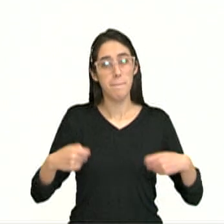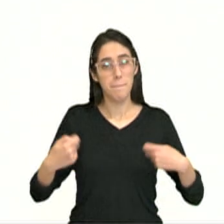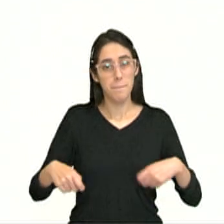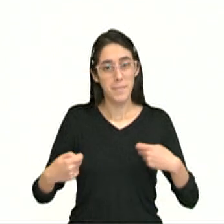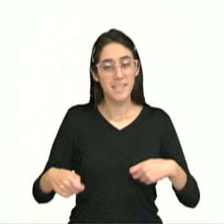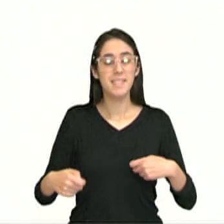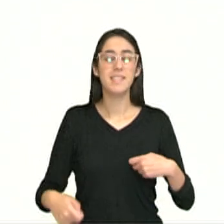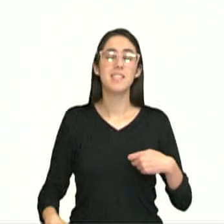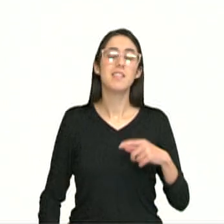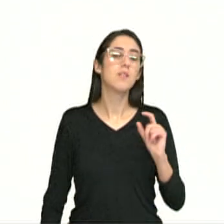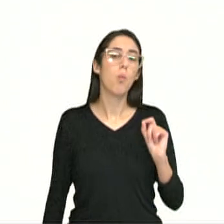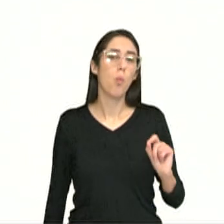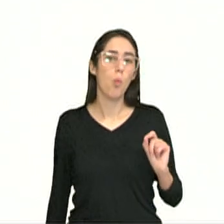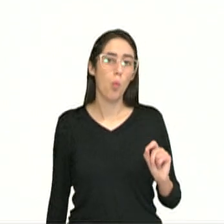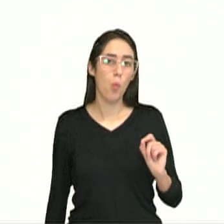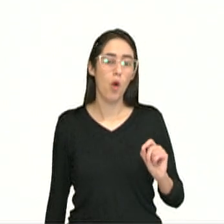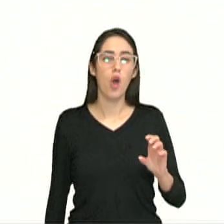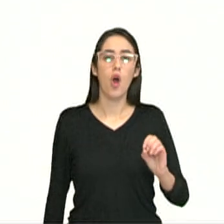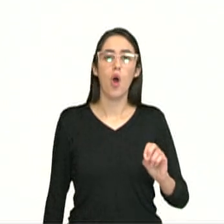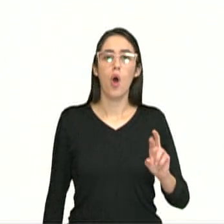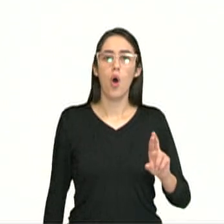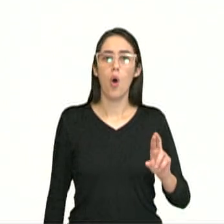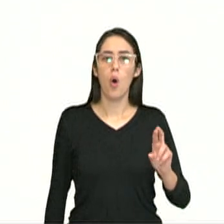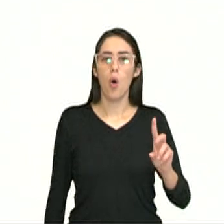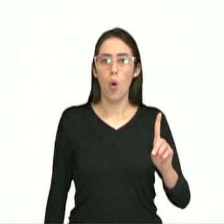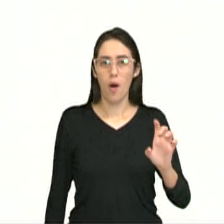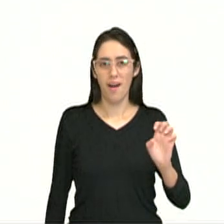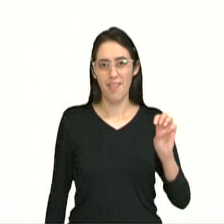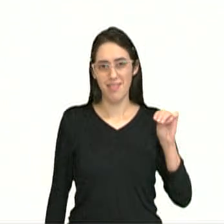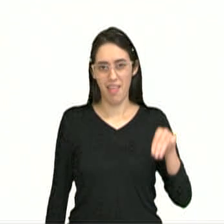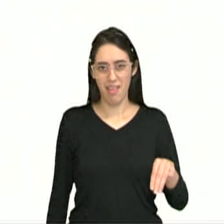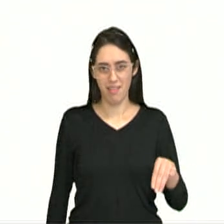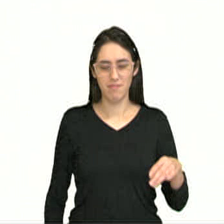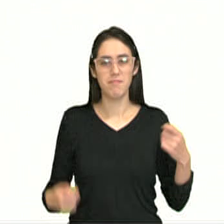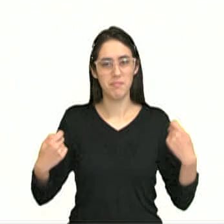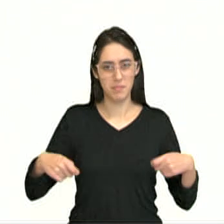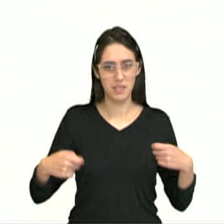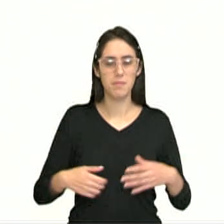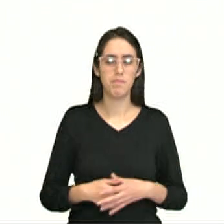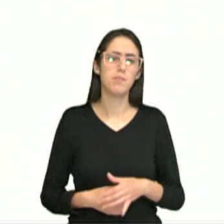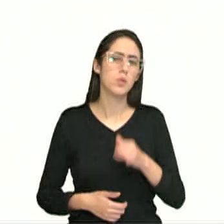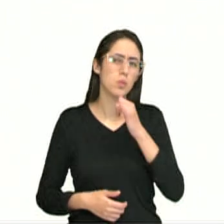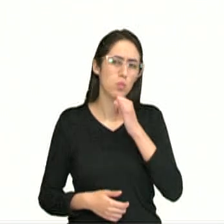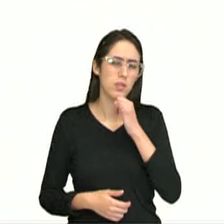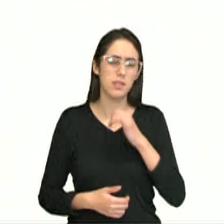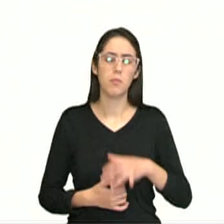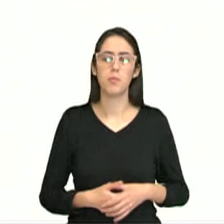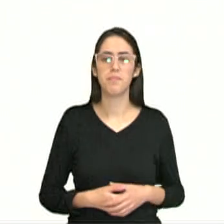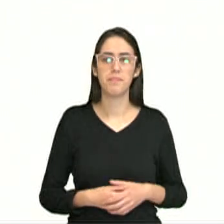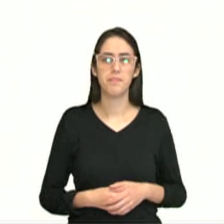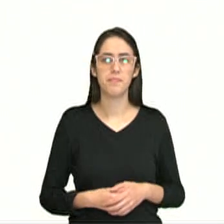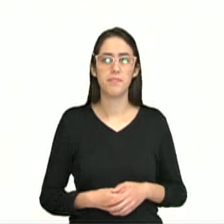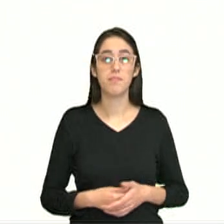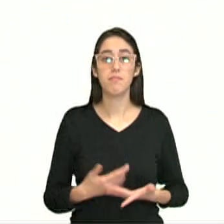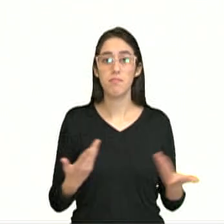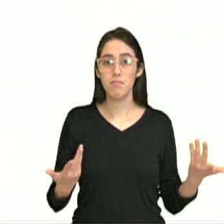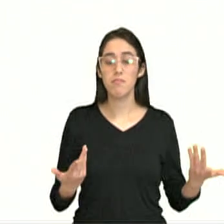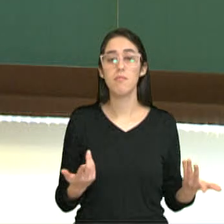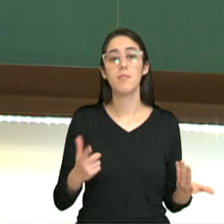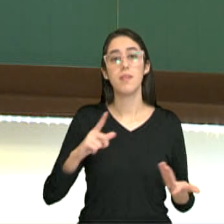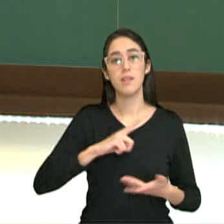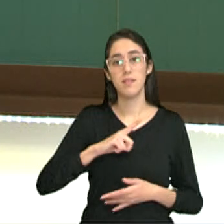ser determinado por uma ordem pré-estabelecida. Por exemplo, aqui nós temos